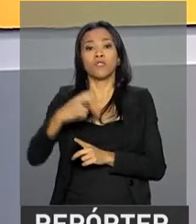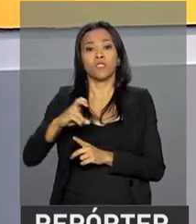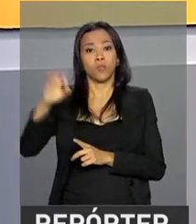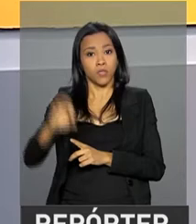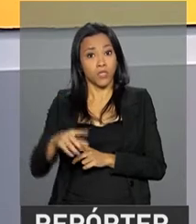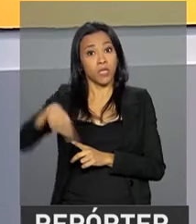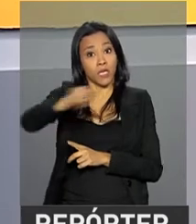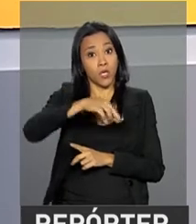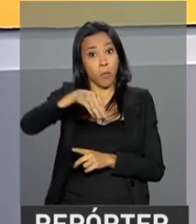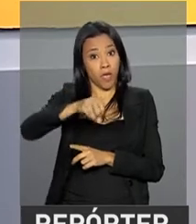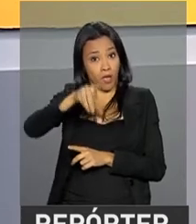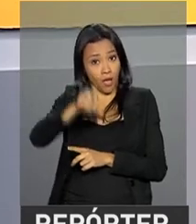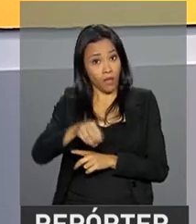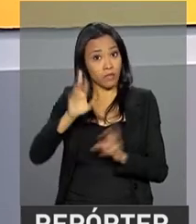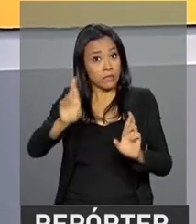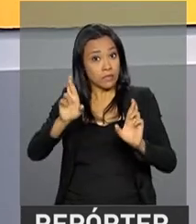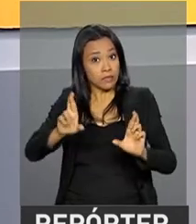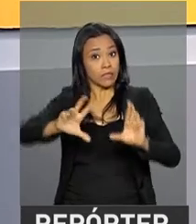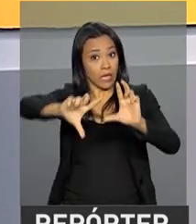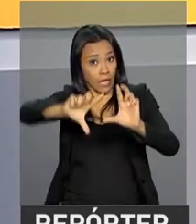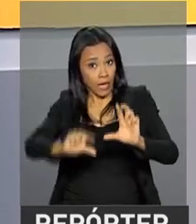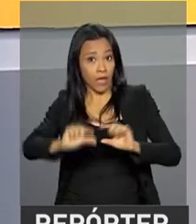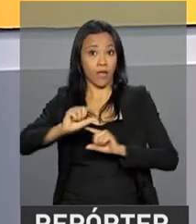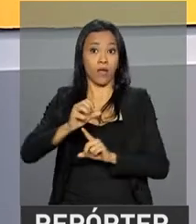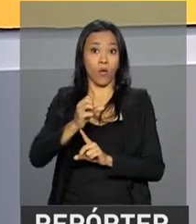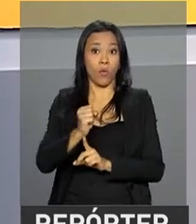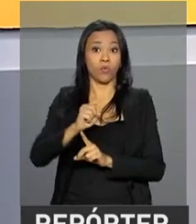mercado é que a taxa caia para algo próximo de